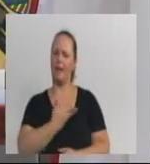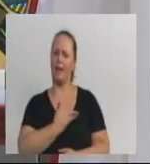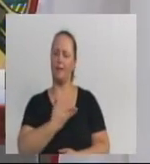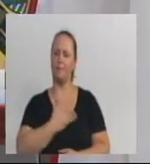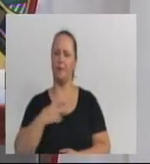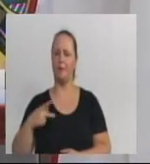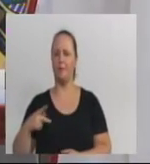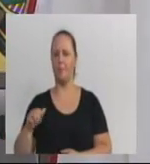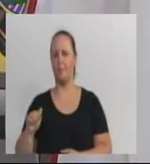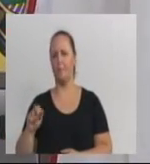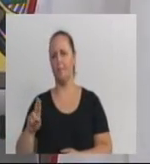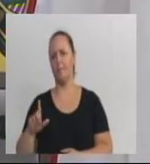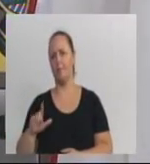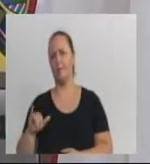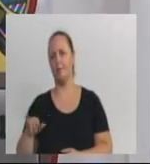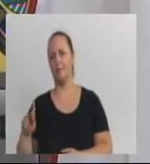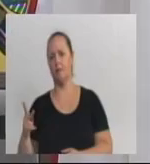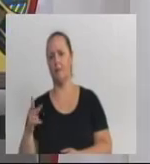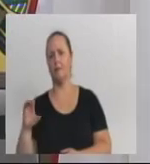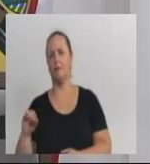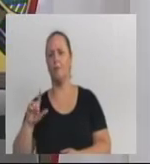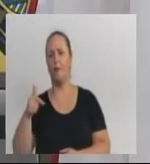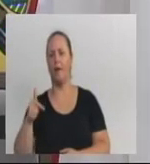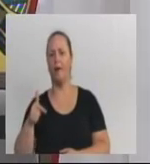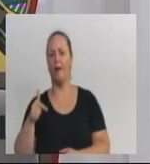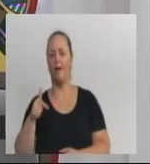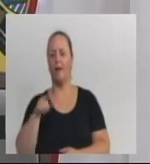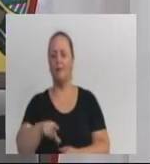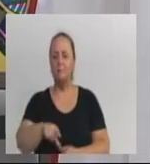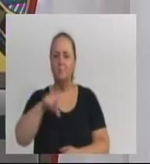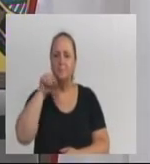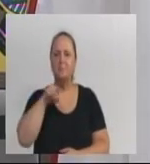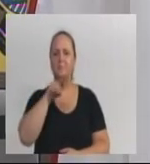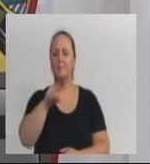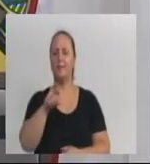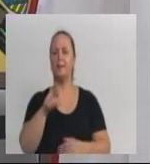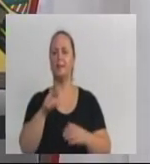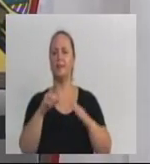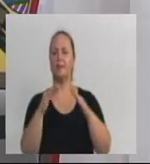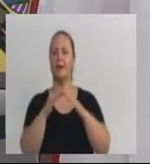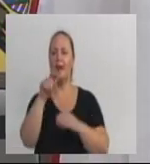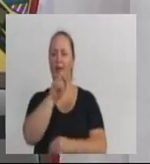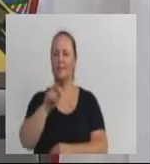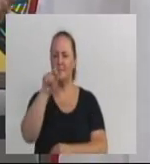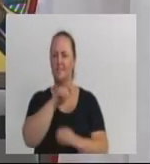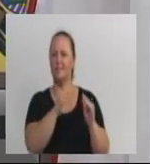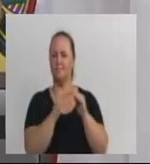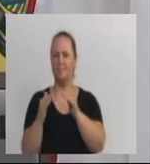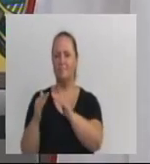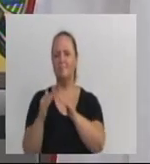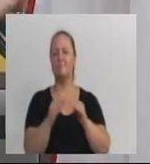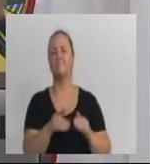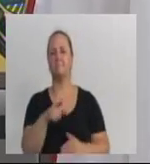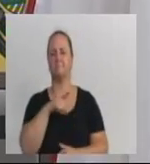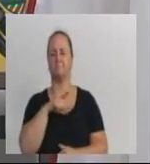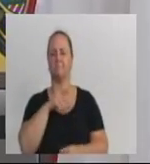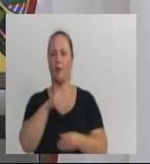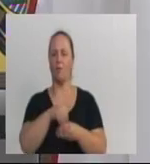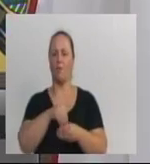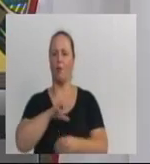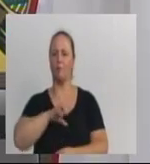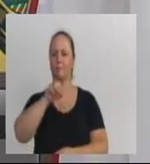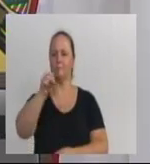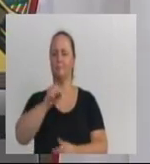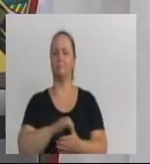eleito presidente da Associação de Moradores da Vila Bomberg, por 271 votos a 44. Então isso demonstra a força, a representação com